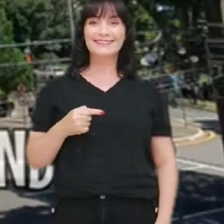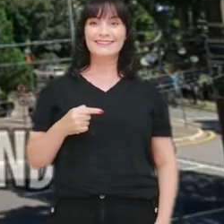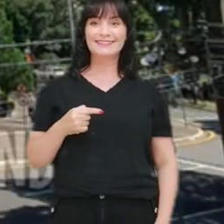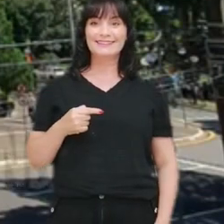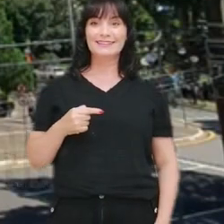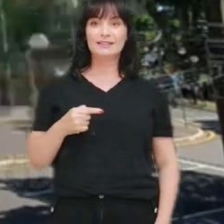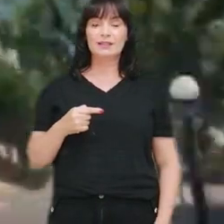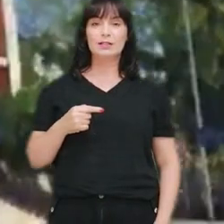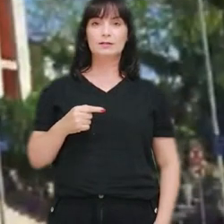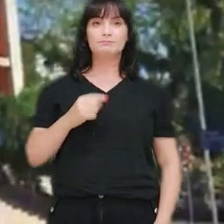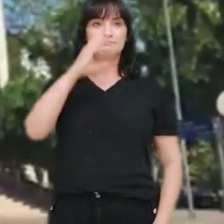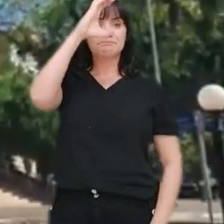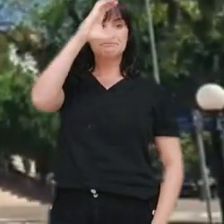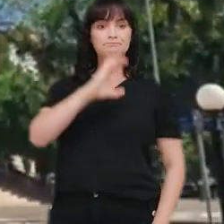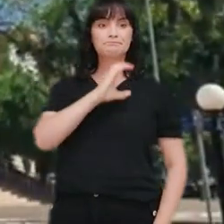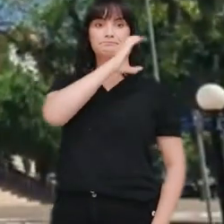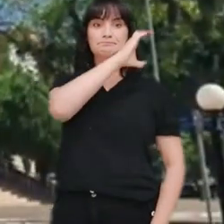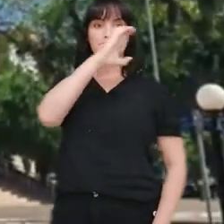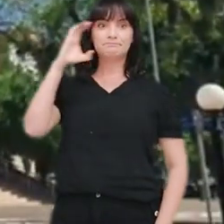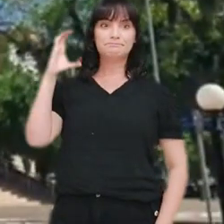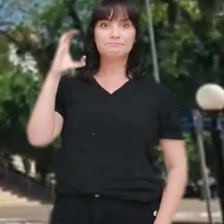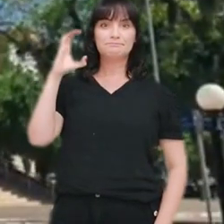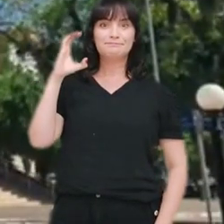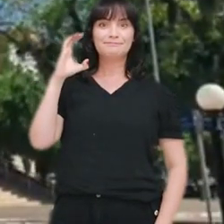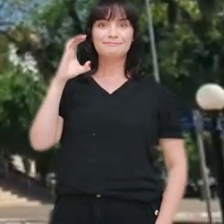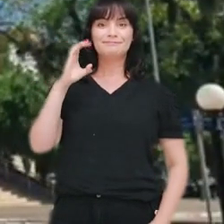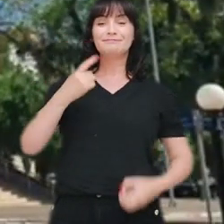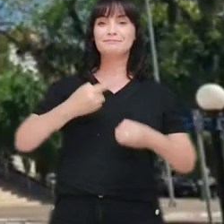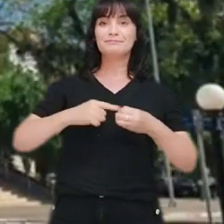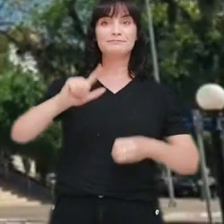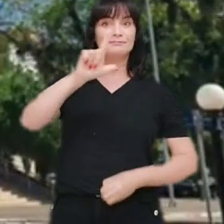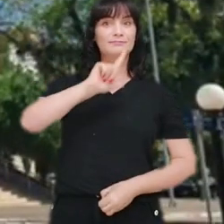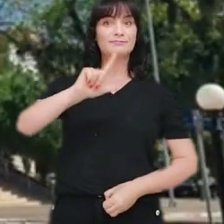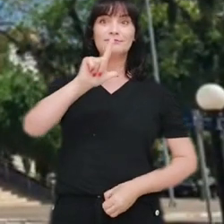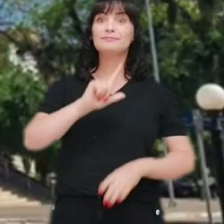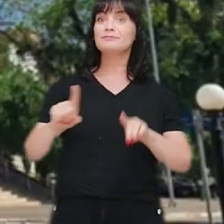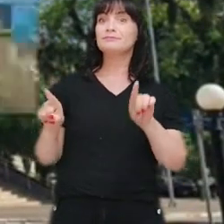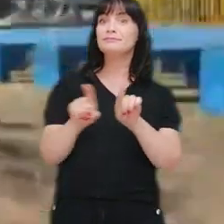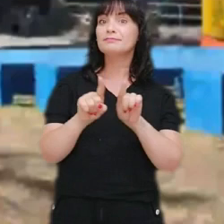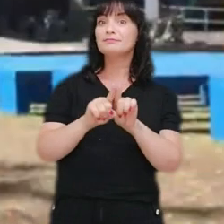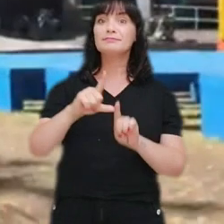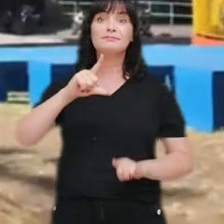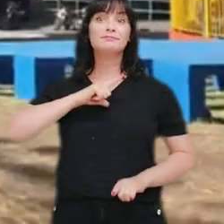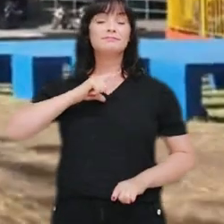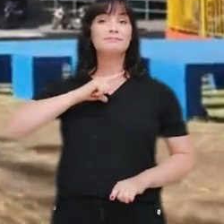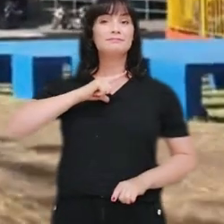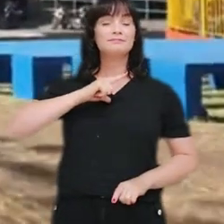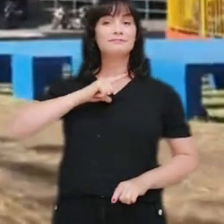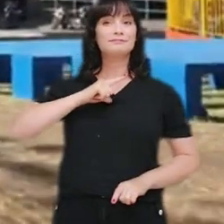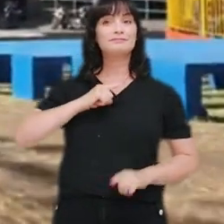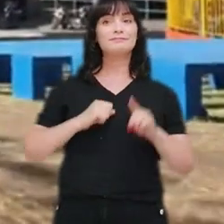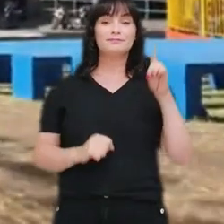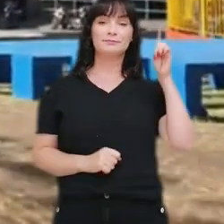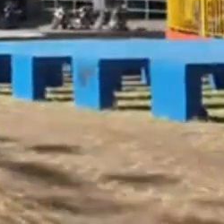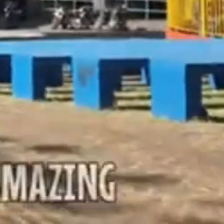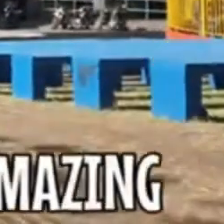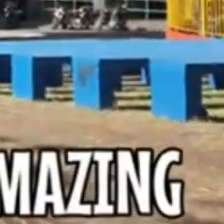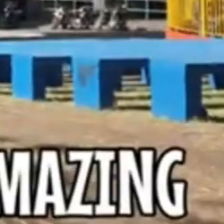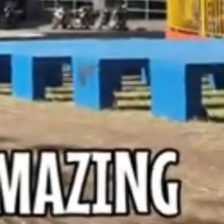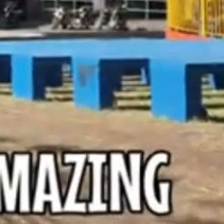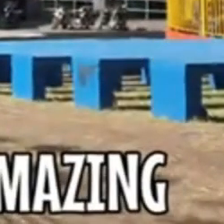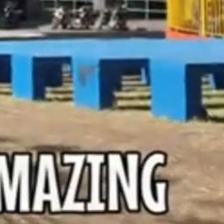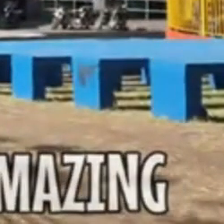Londrina, a Catedral Metropolitana de Londrina. E também The Acoustic Shell. Look,